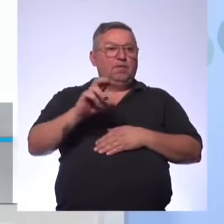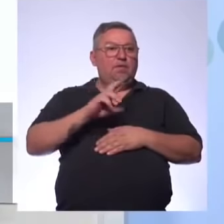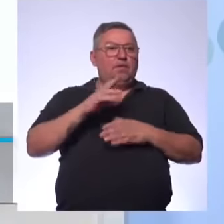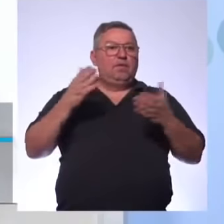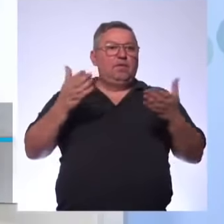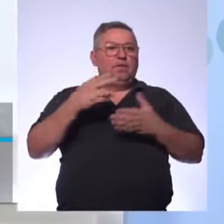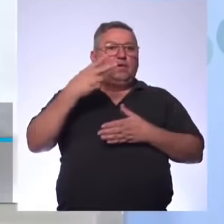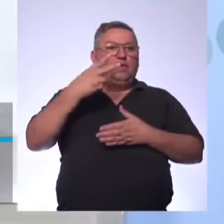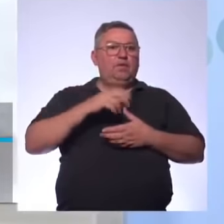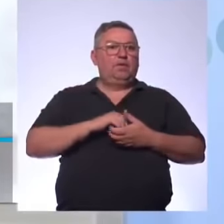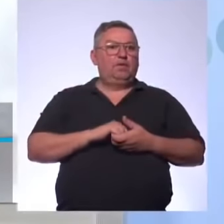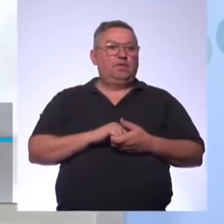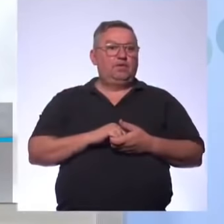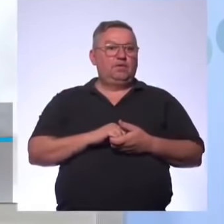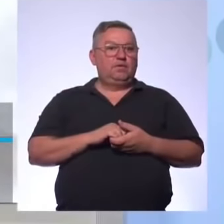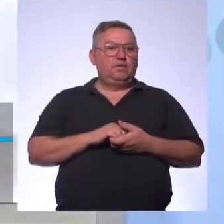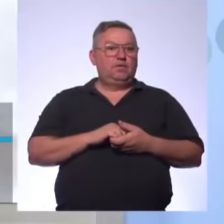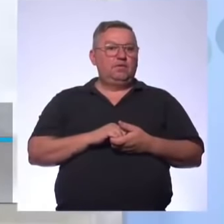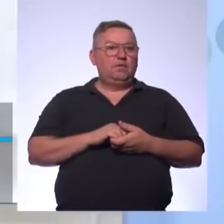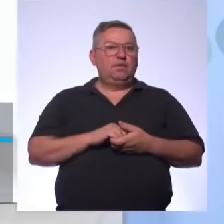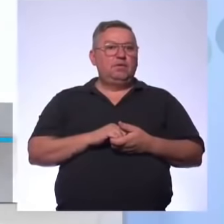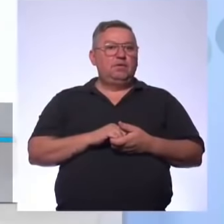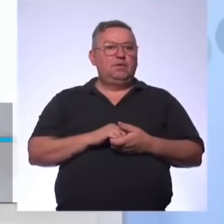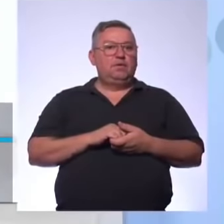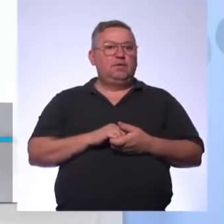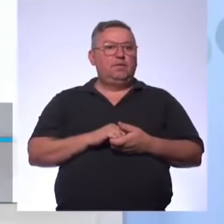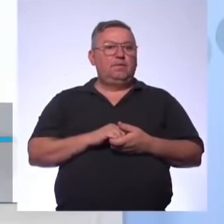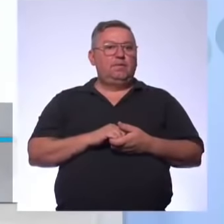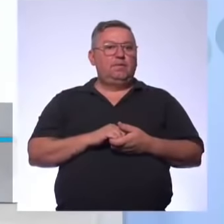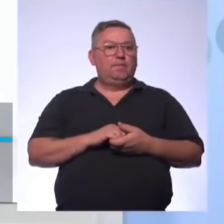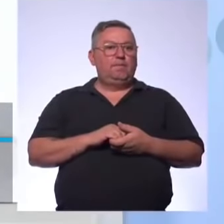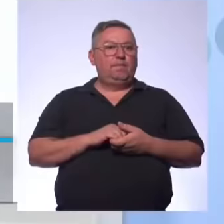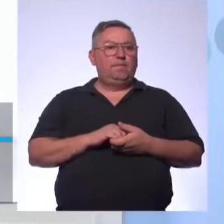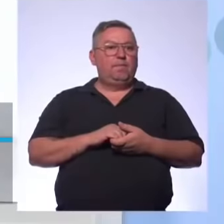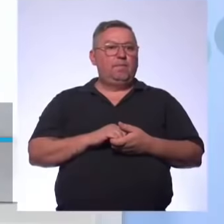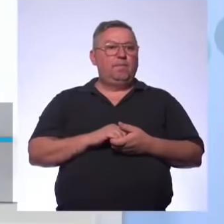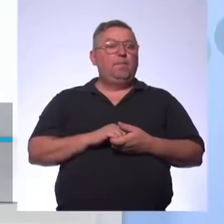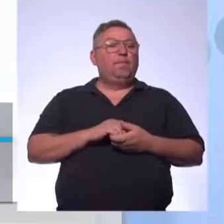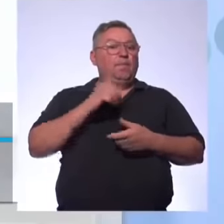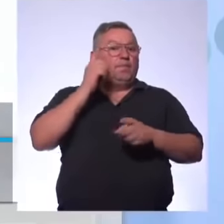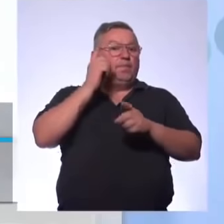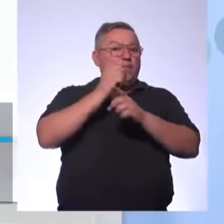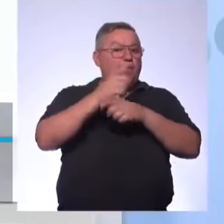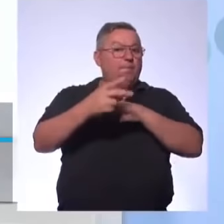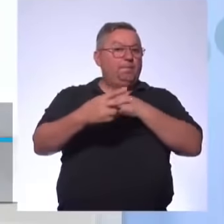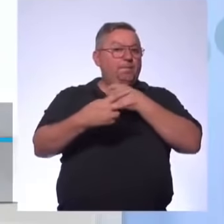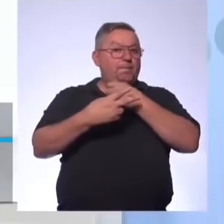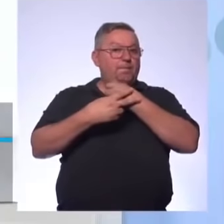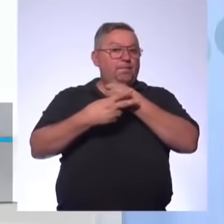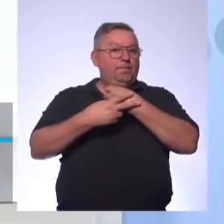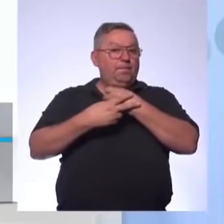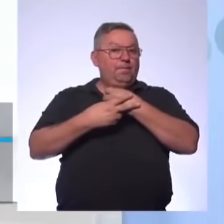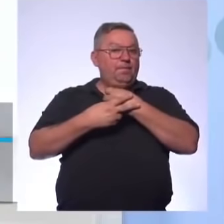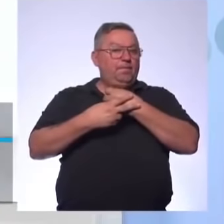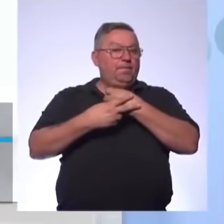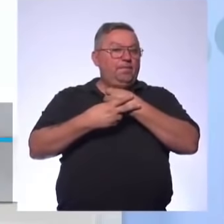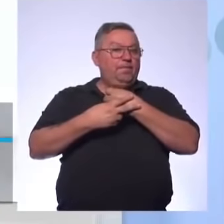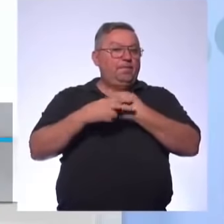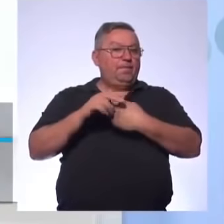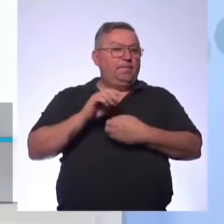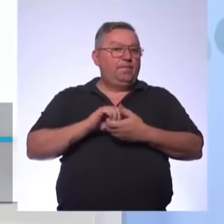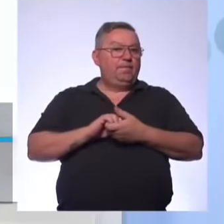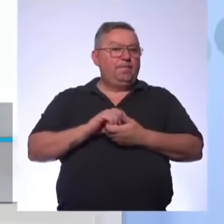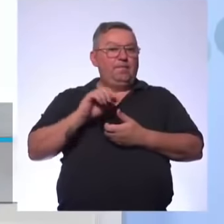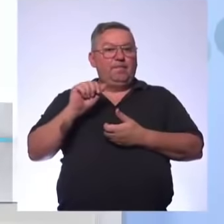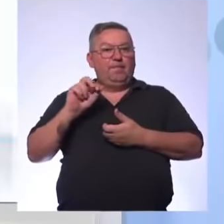respondendo a dois então lembra aqui que eu falei para vocês localiza o ver e quem é o verbo nosso